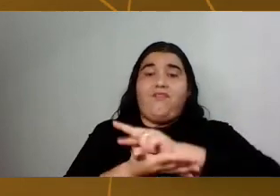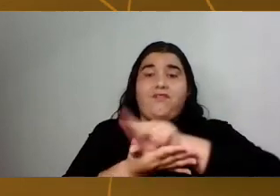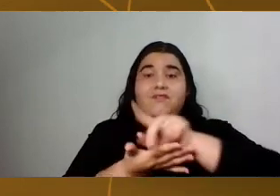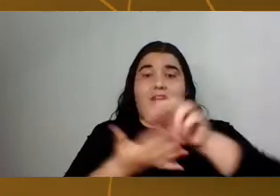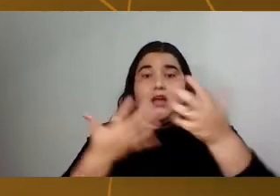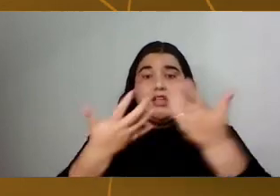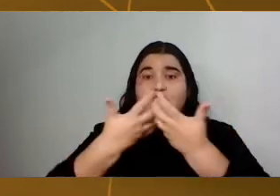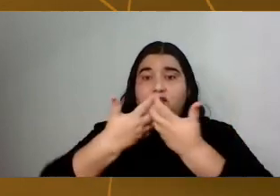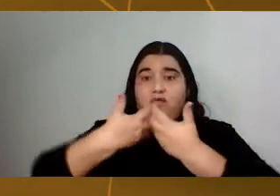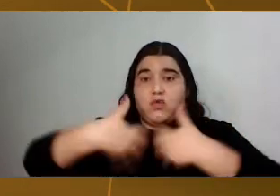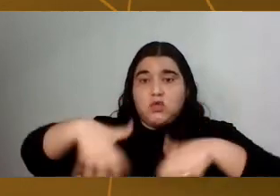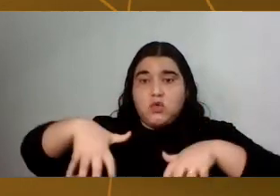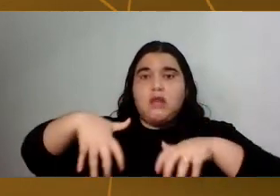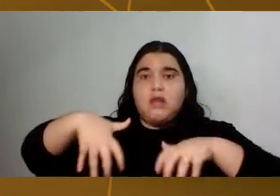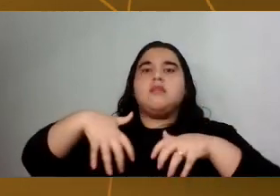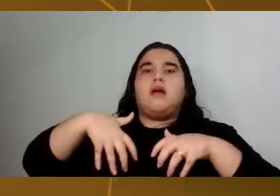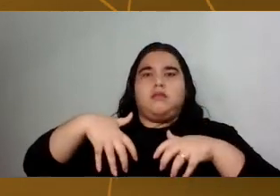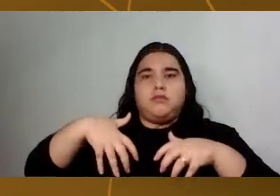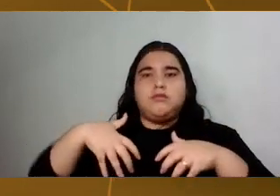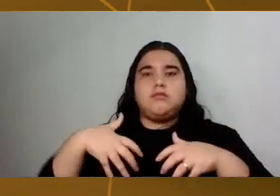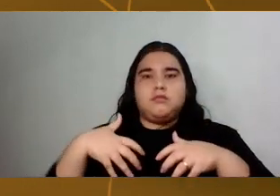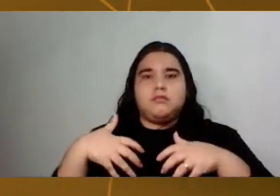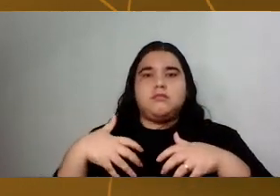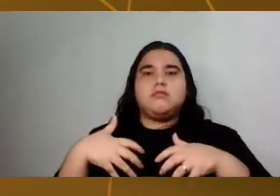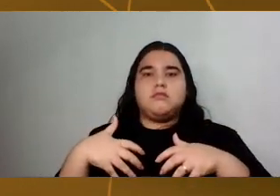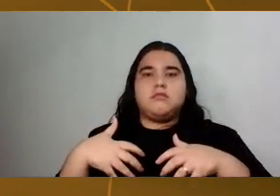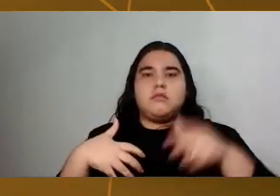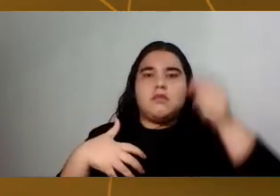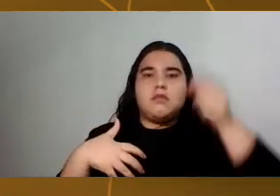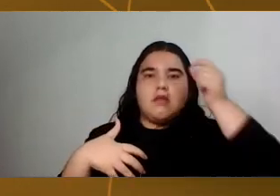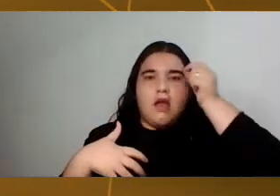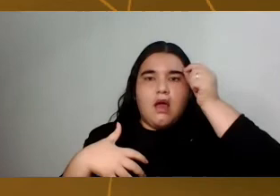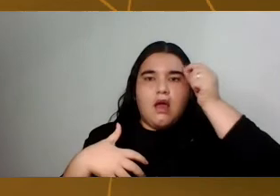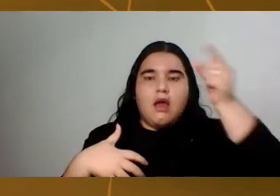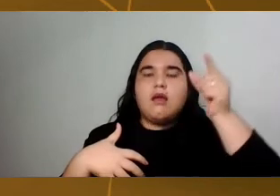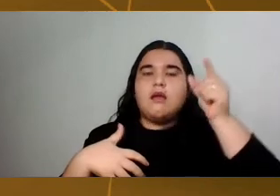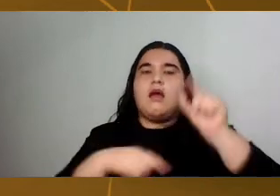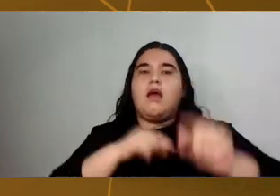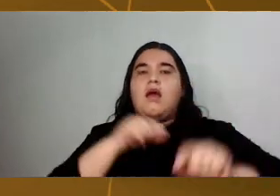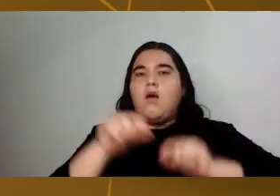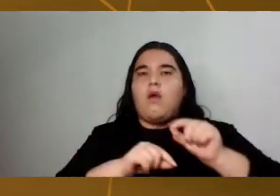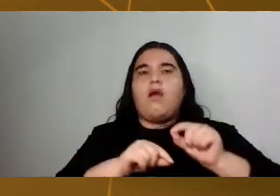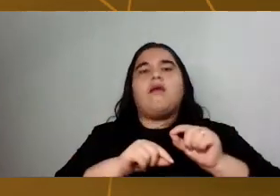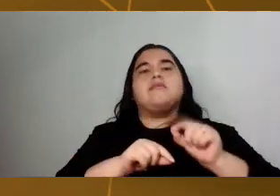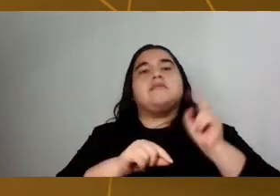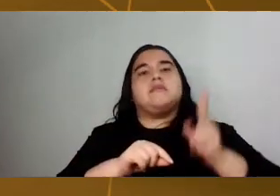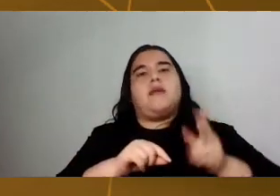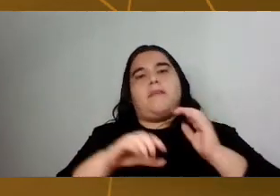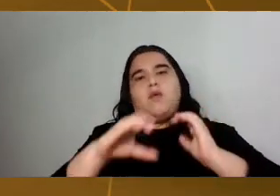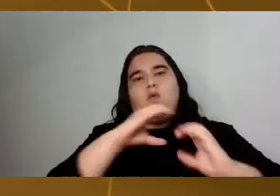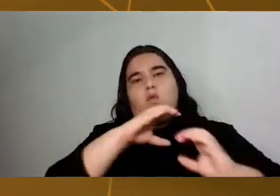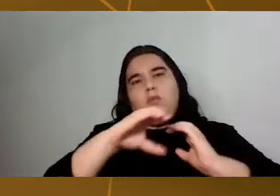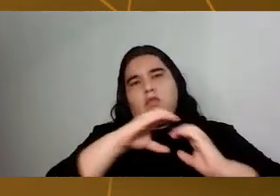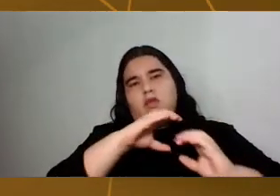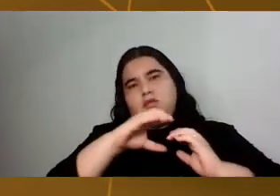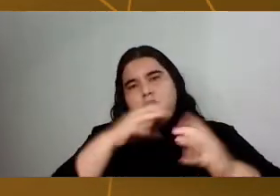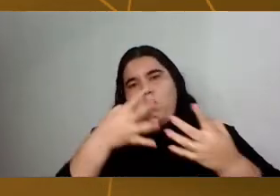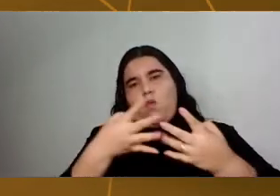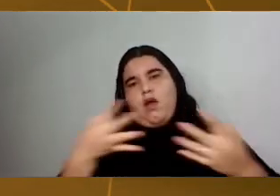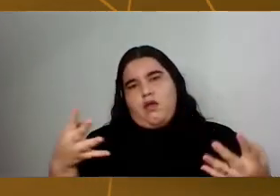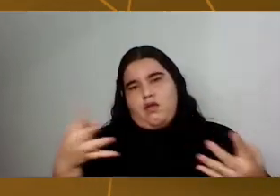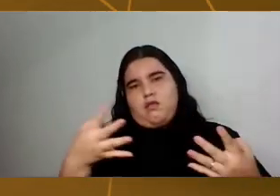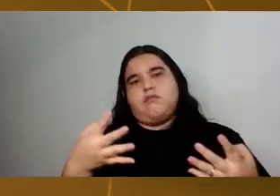embarcadas, né? E a ideia aqui é a gente ter sempre comunicação com a rede. Ele precisa,